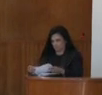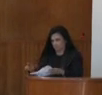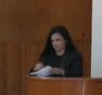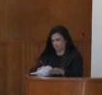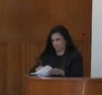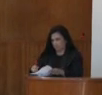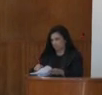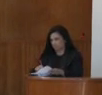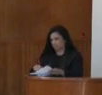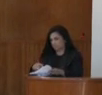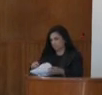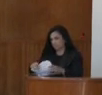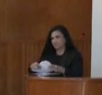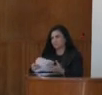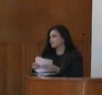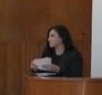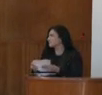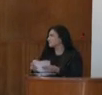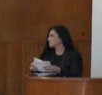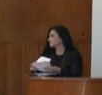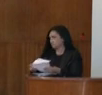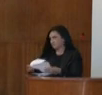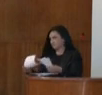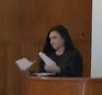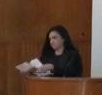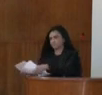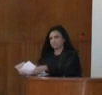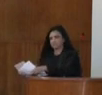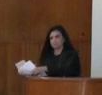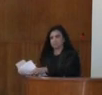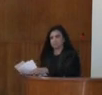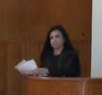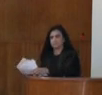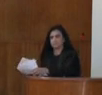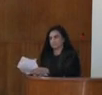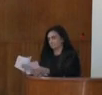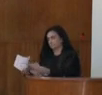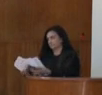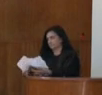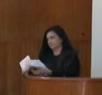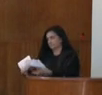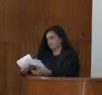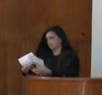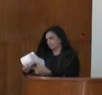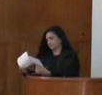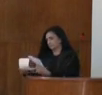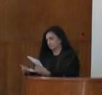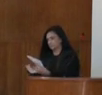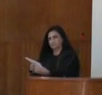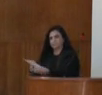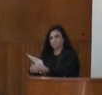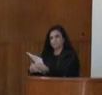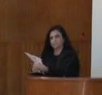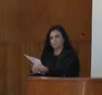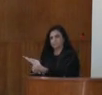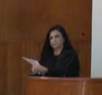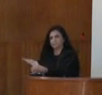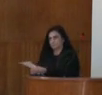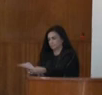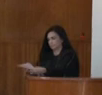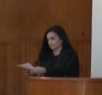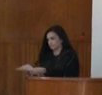Eu sei que eu tenho que falar rápido, mas o assunto é muito extenso, é muito importante. Tem várias coisas que eu queria